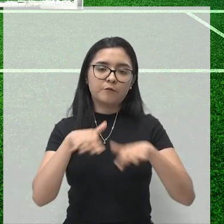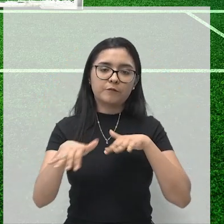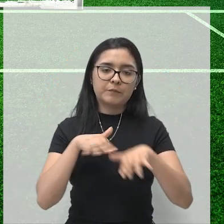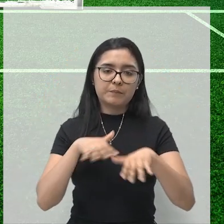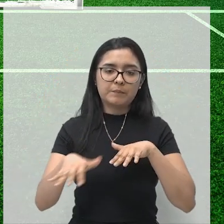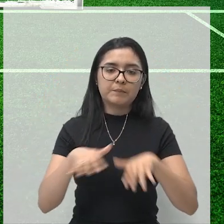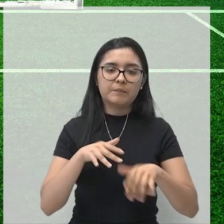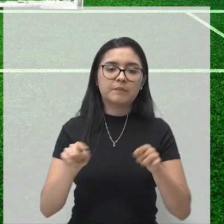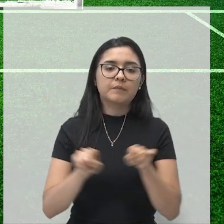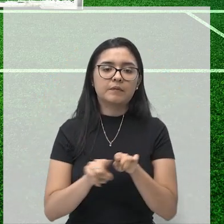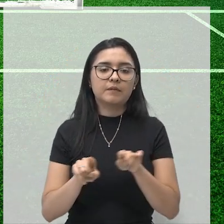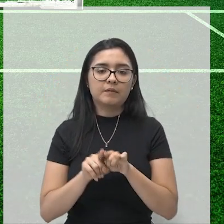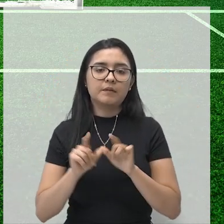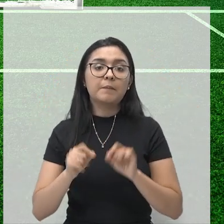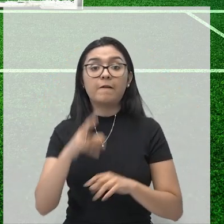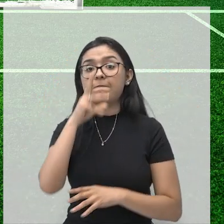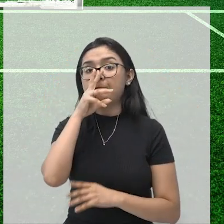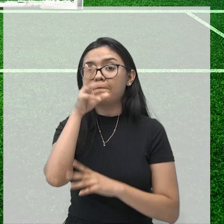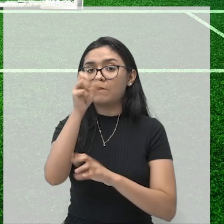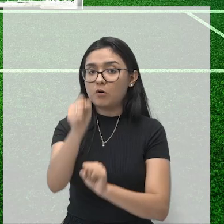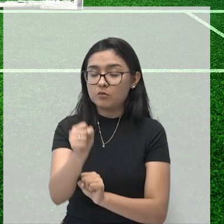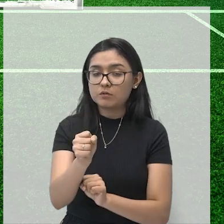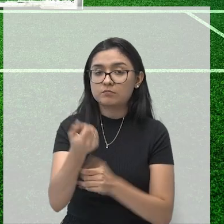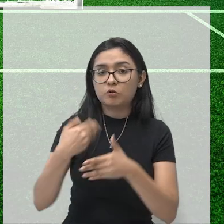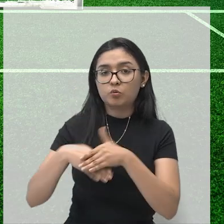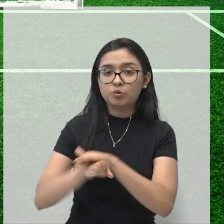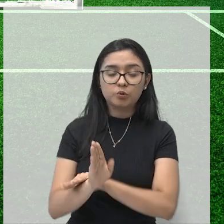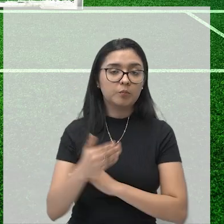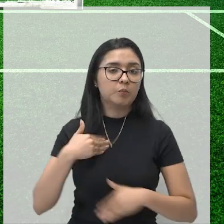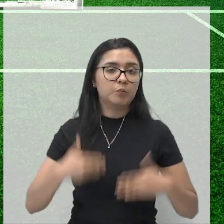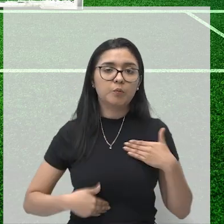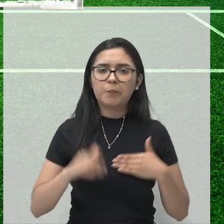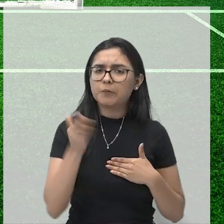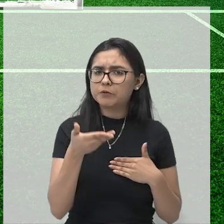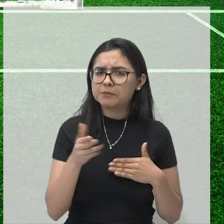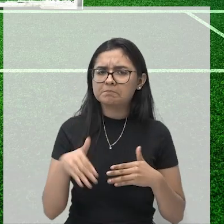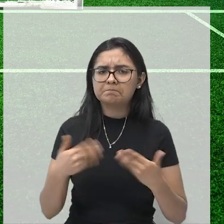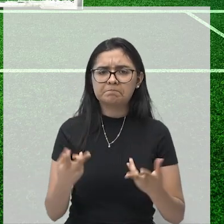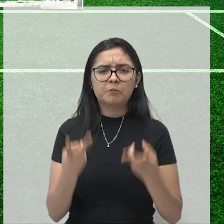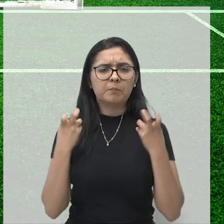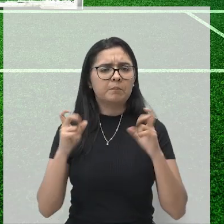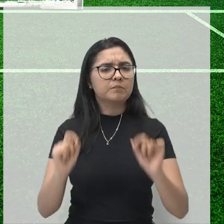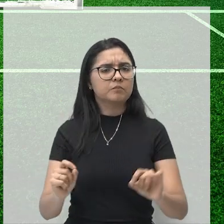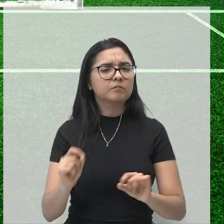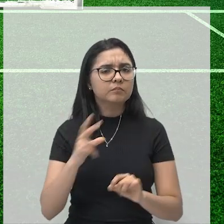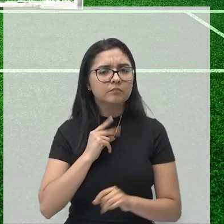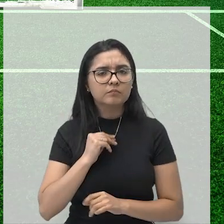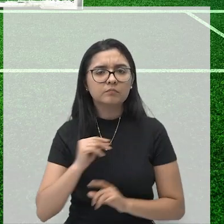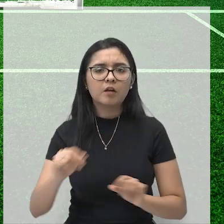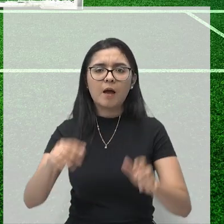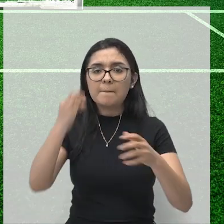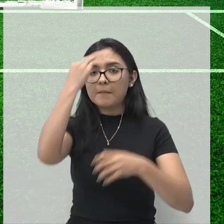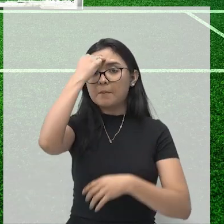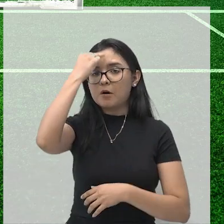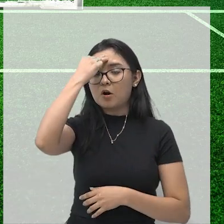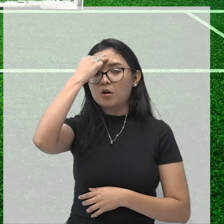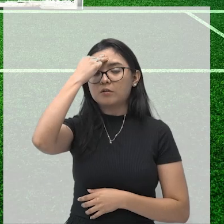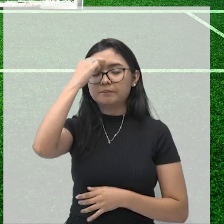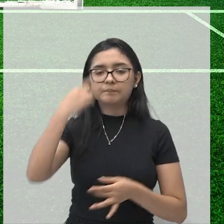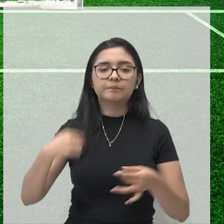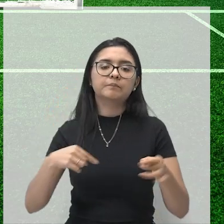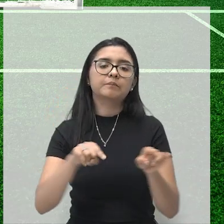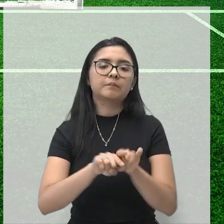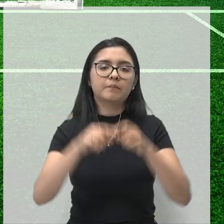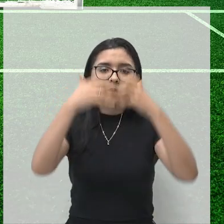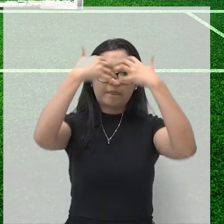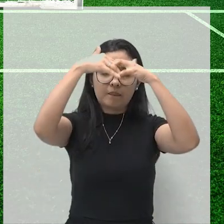movimento e uma determinada força. Olha só quanta coisa está sendo utilizada aí. A memória, o sistema